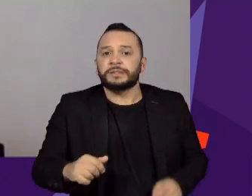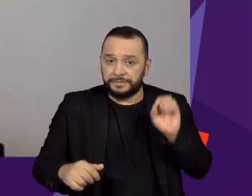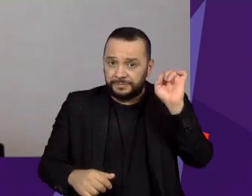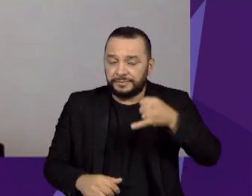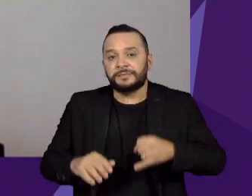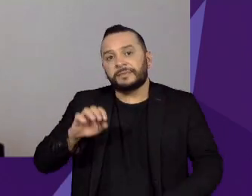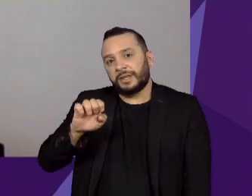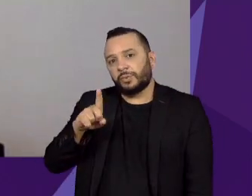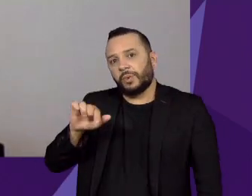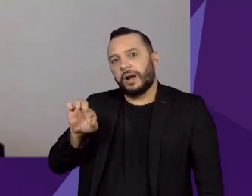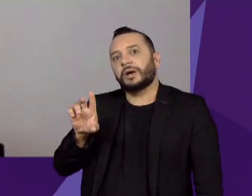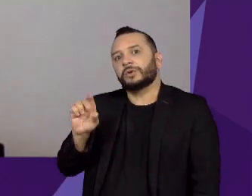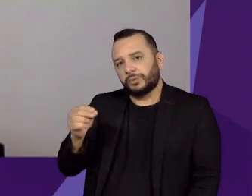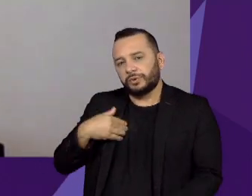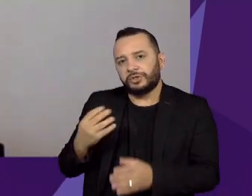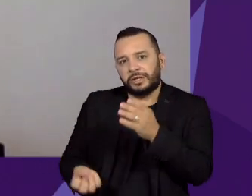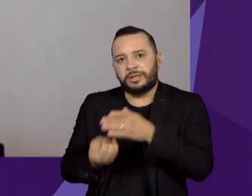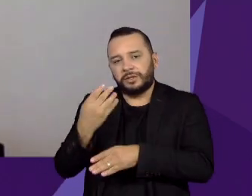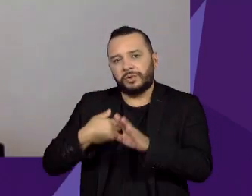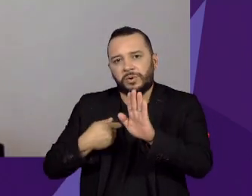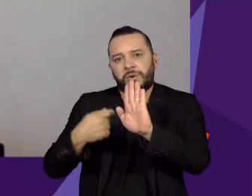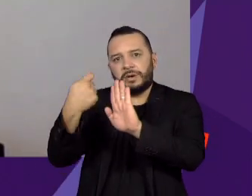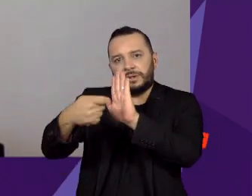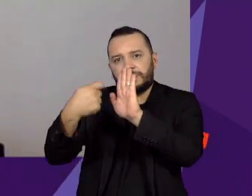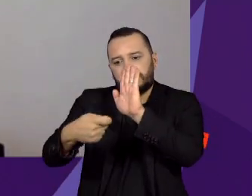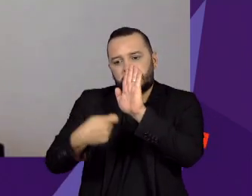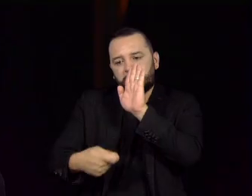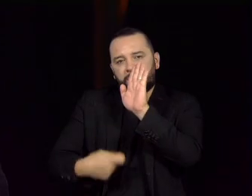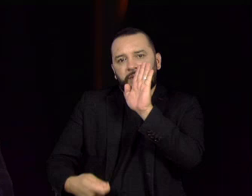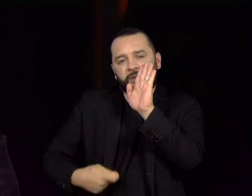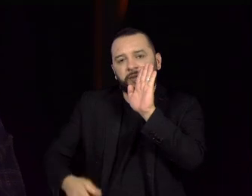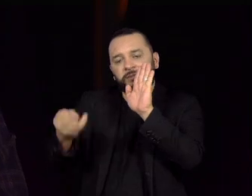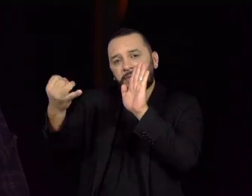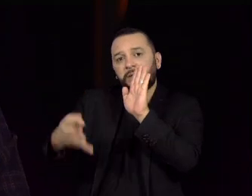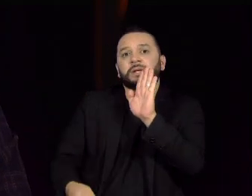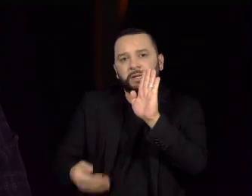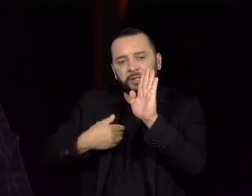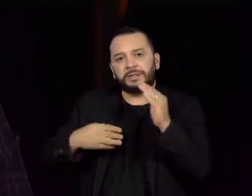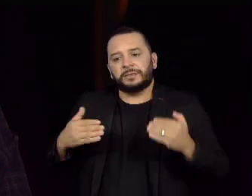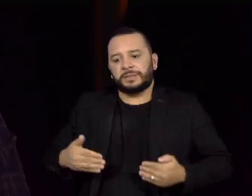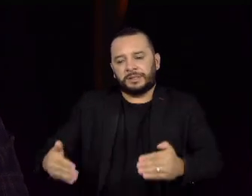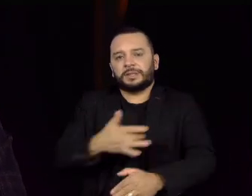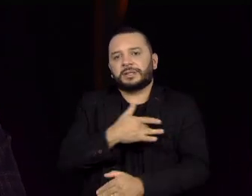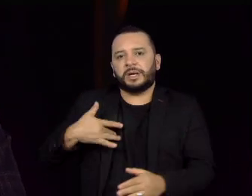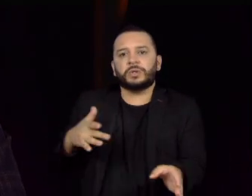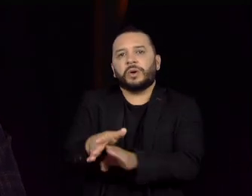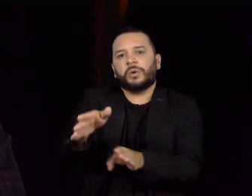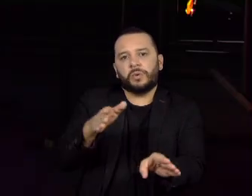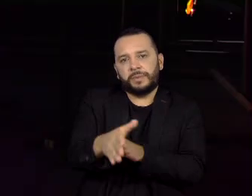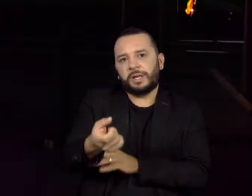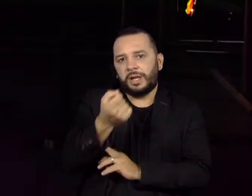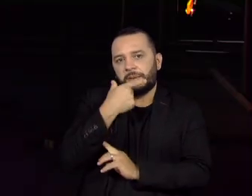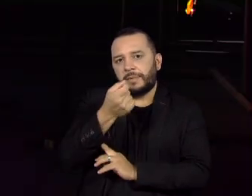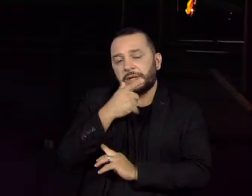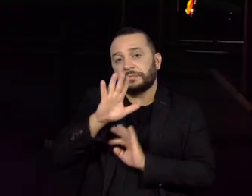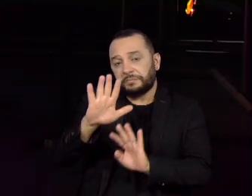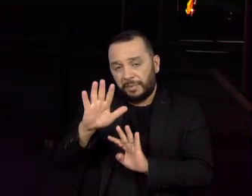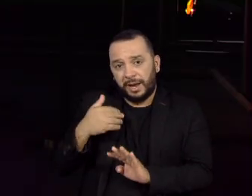Saúde recomendava a cloroquina sem base científica. Então, quando alguém faz isso, Mandetta,